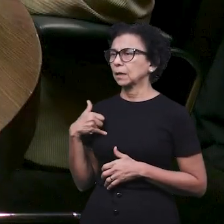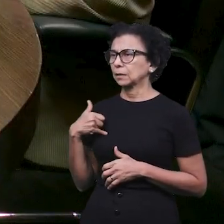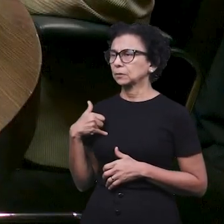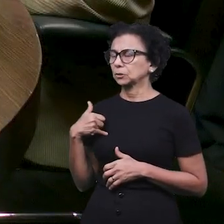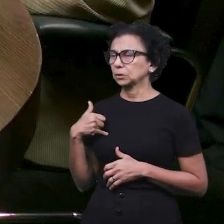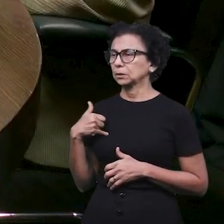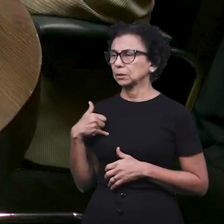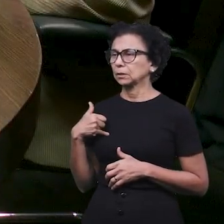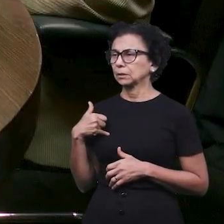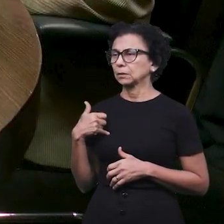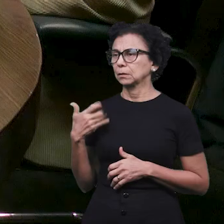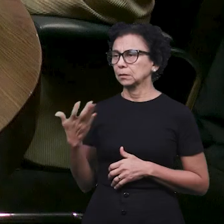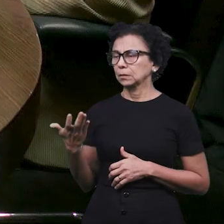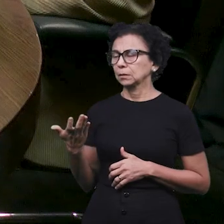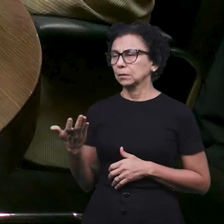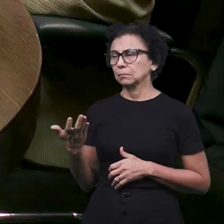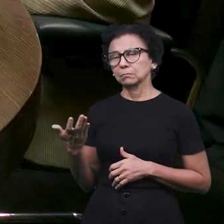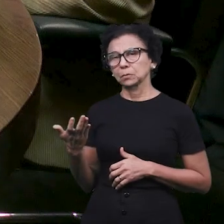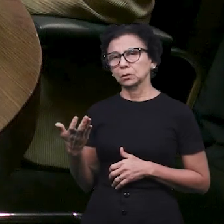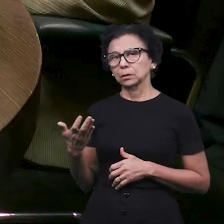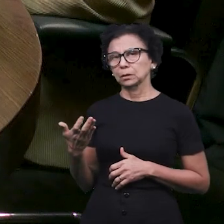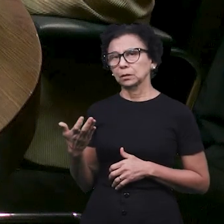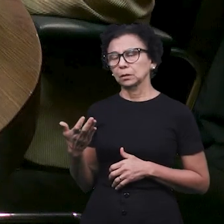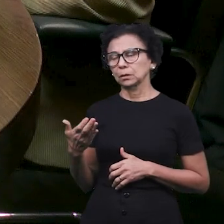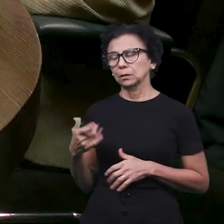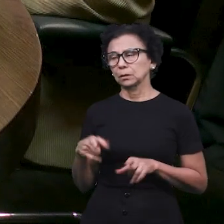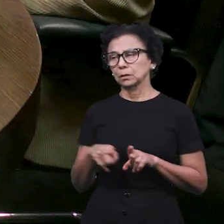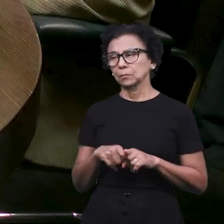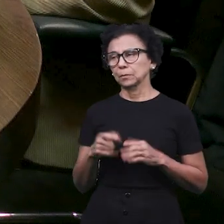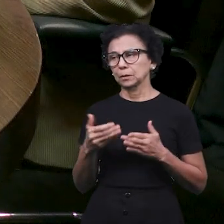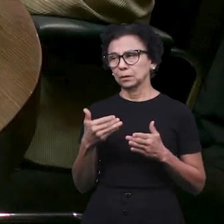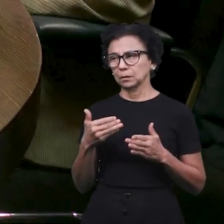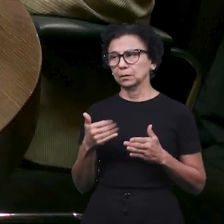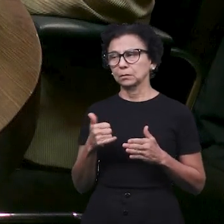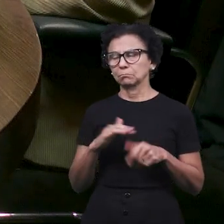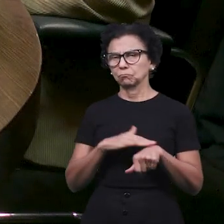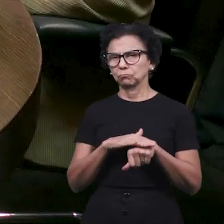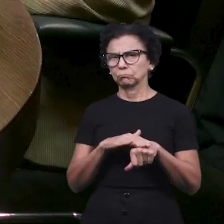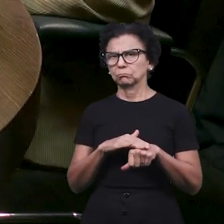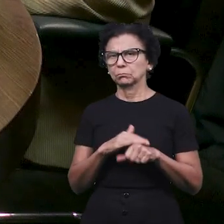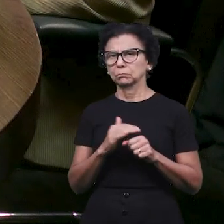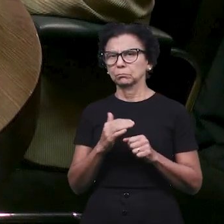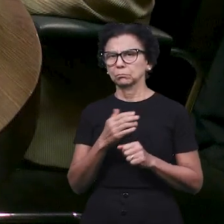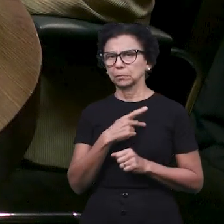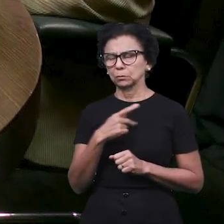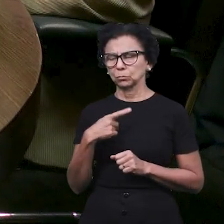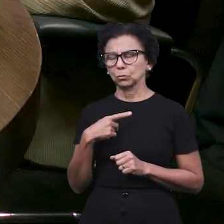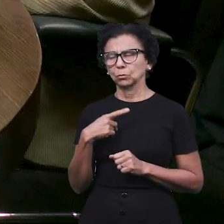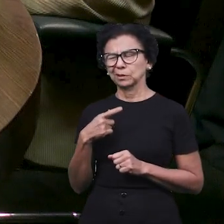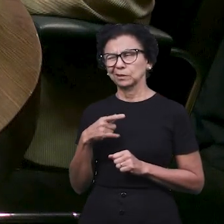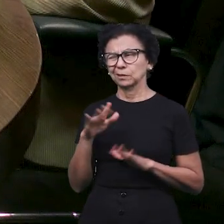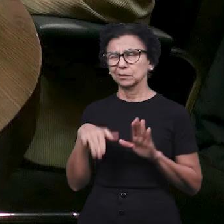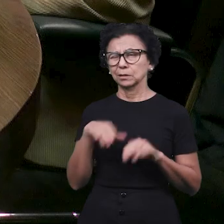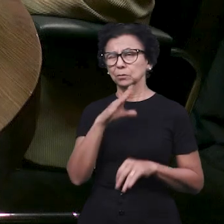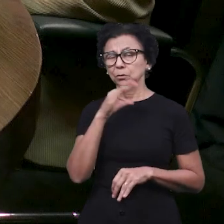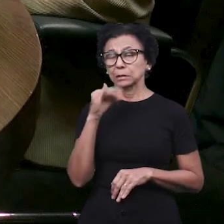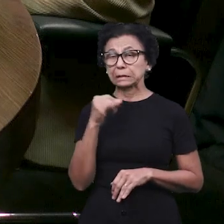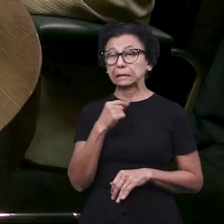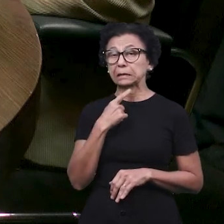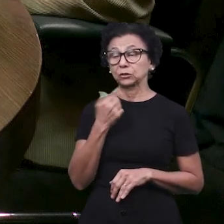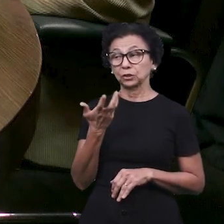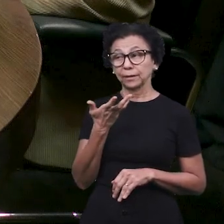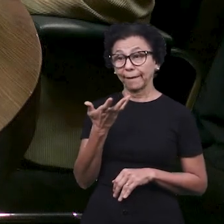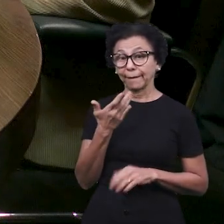idade, né? Porque tem até antes do programa conversava até com outros pastores, às vezes o adolescente, ela tem